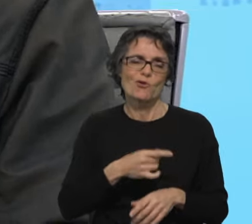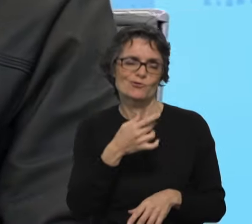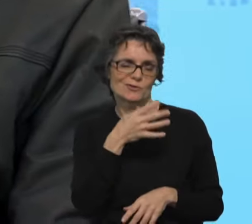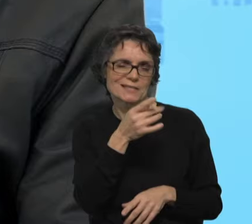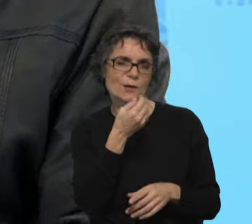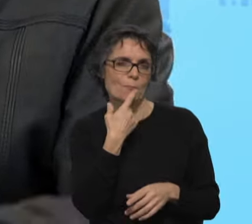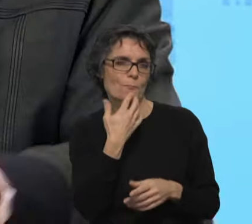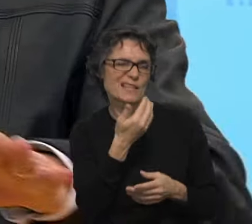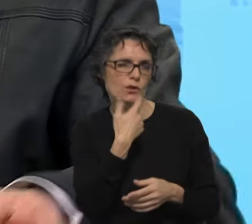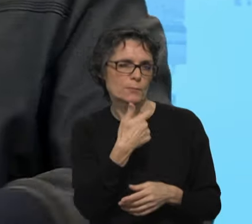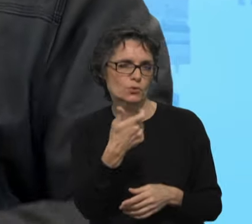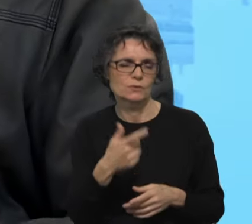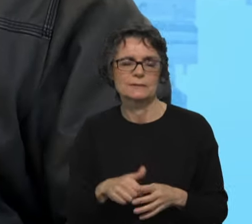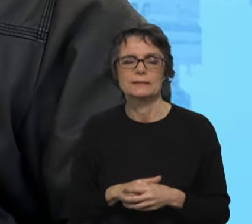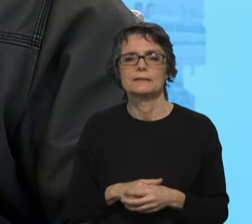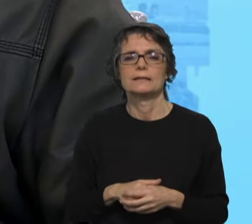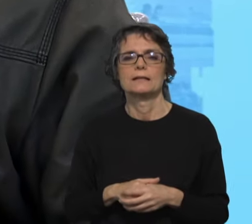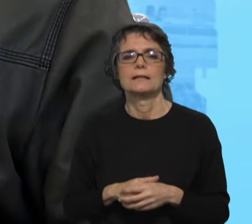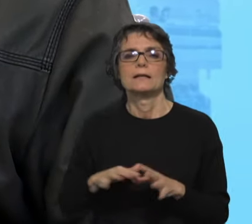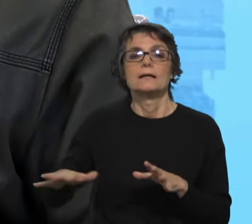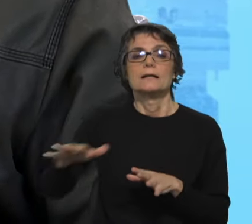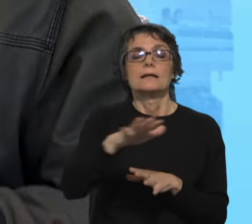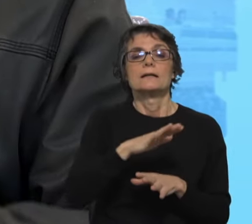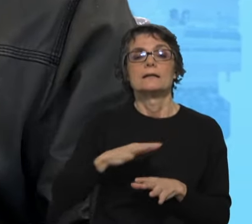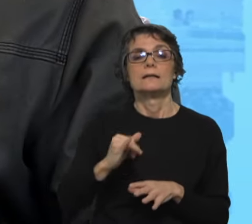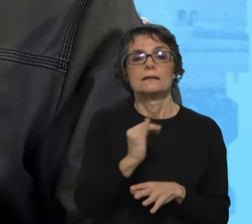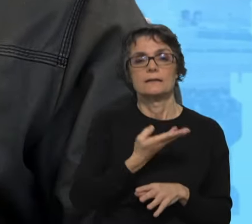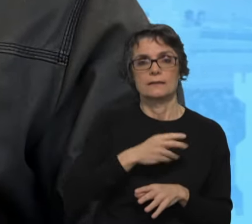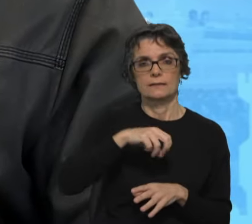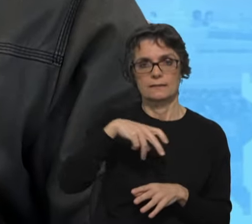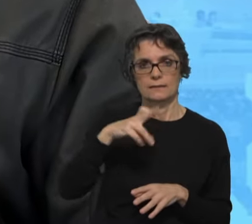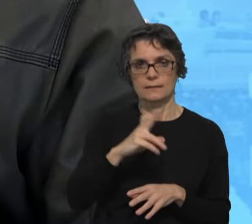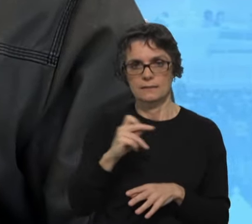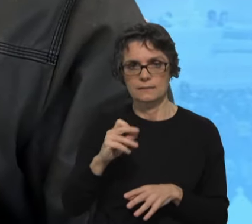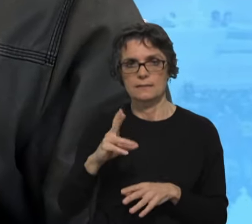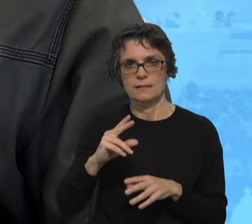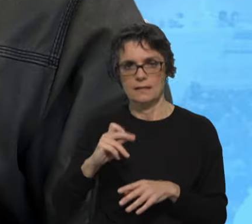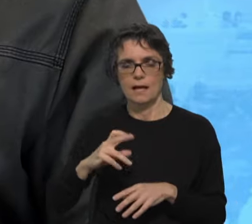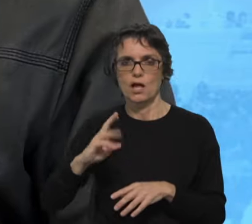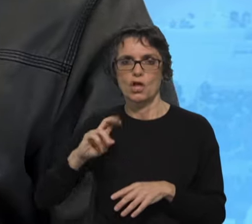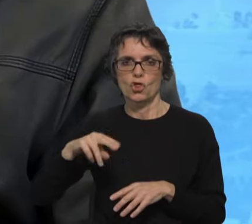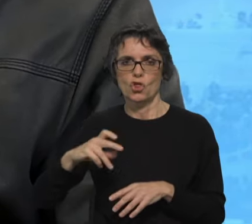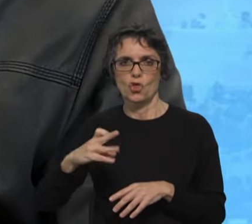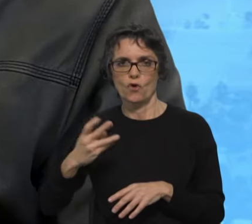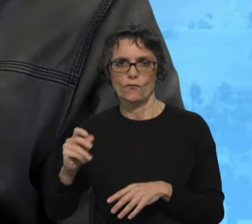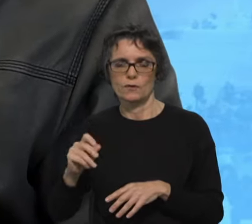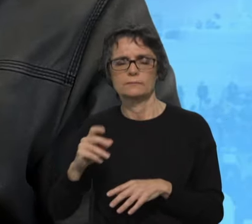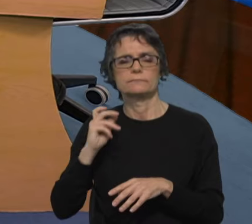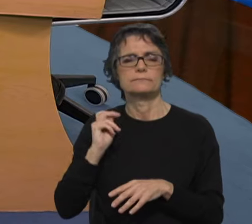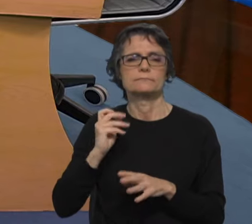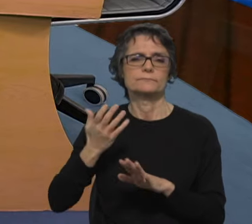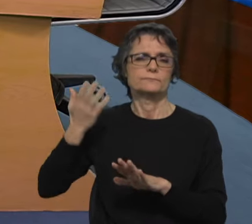referir todos nós o território do concelho de idanha Nova temos começar logo pelo pelo século V e